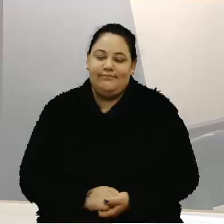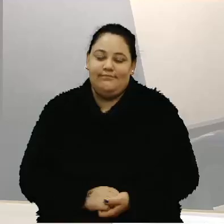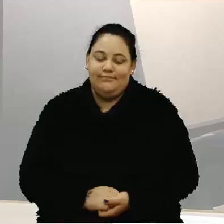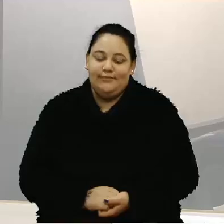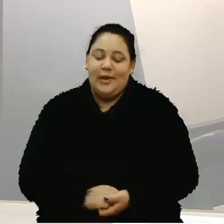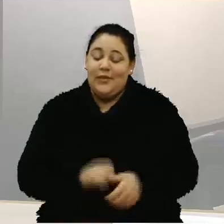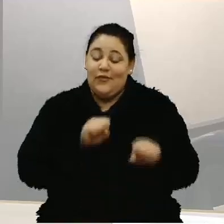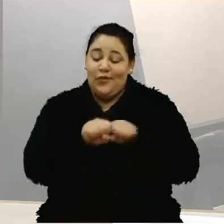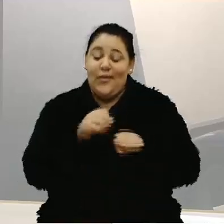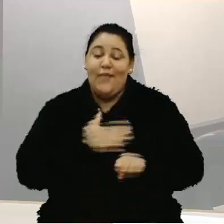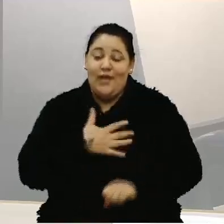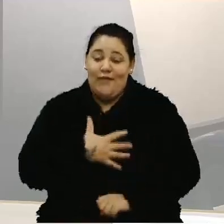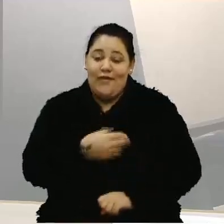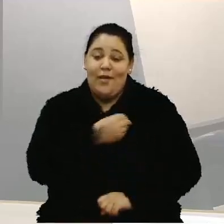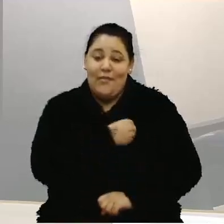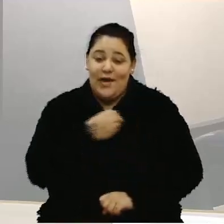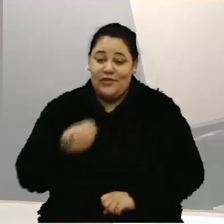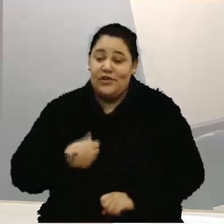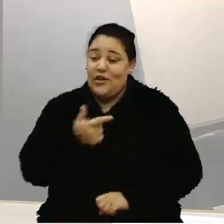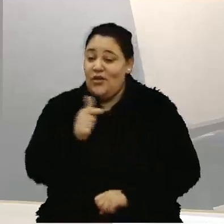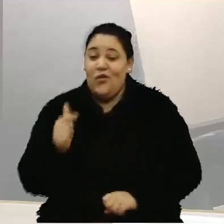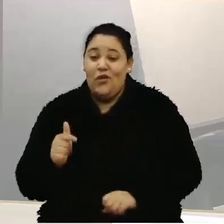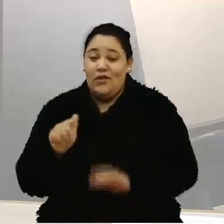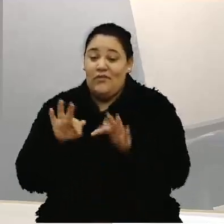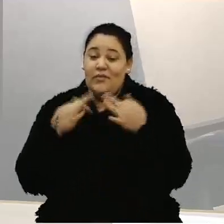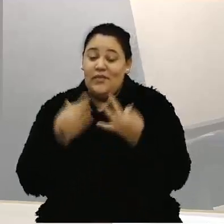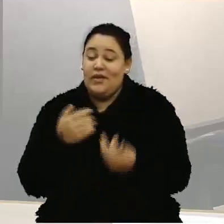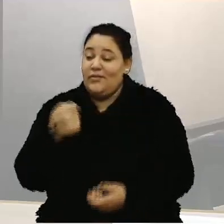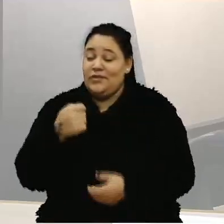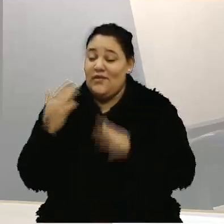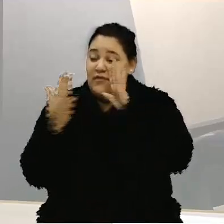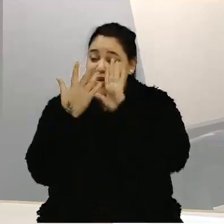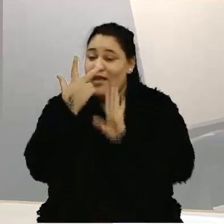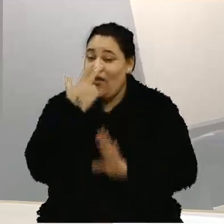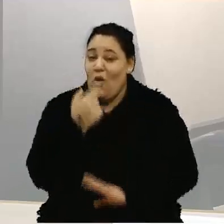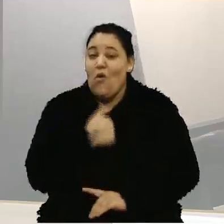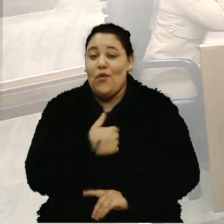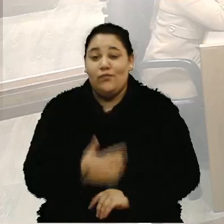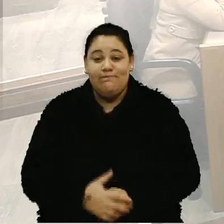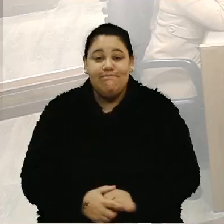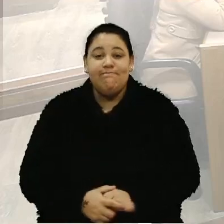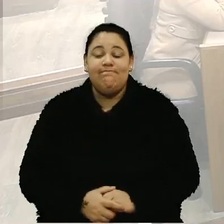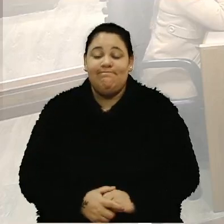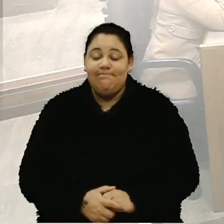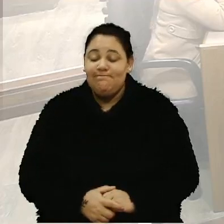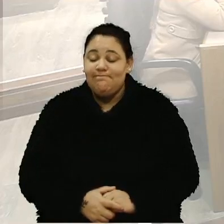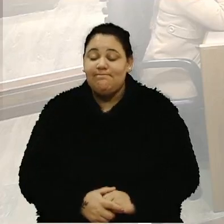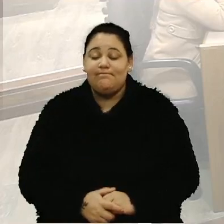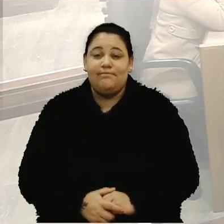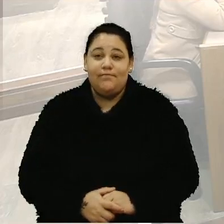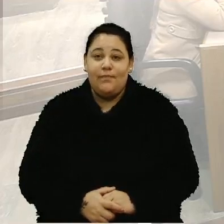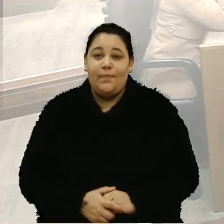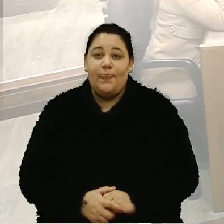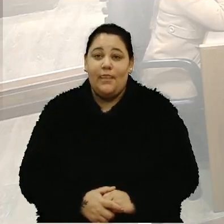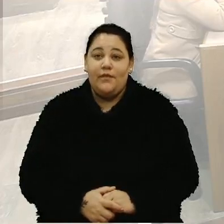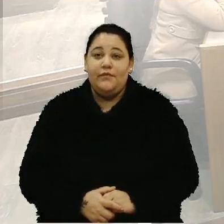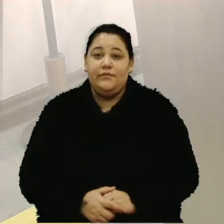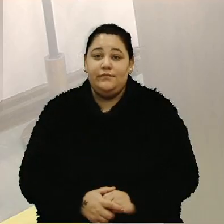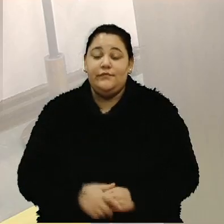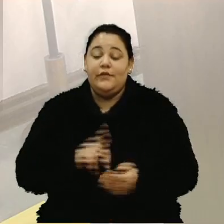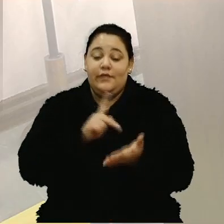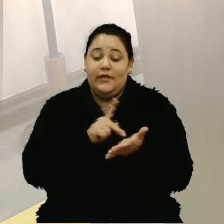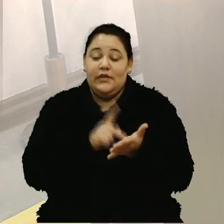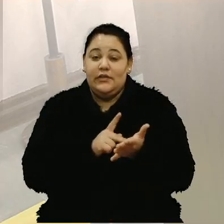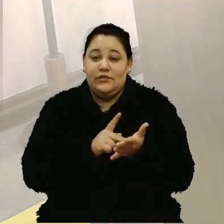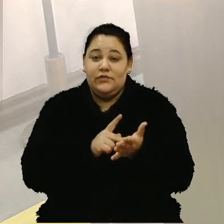universidade não precisem passar por isso. Por isso que eu apoio. Exatamente, vereador Ueso. O que a gente